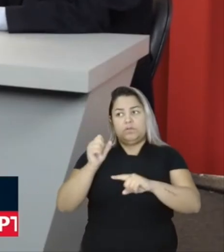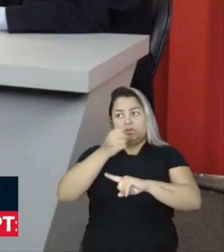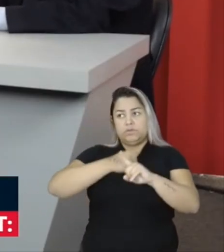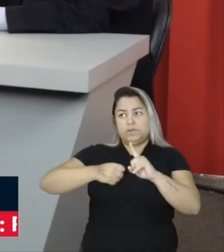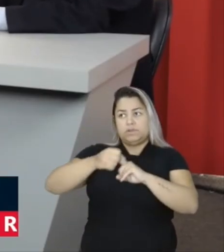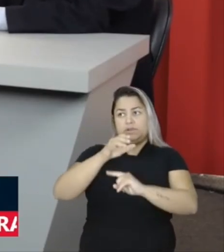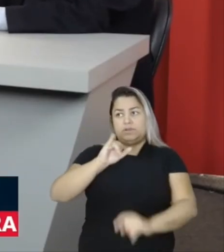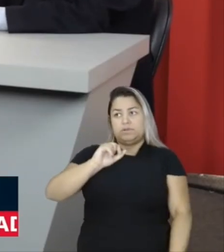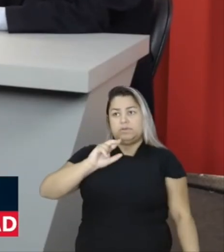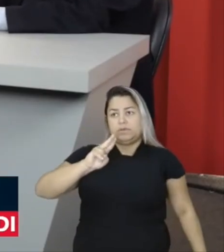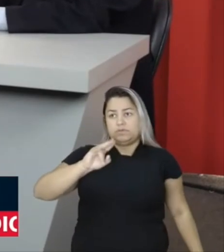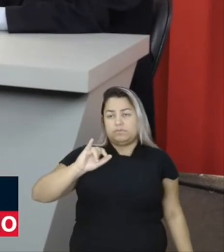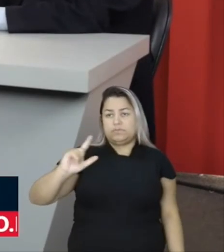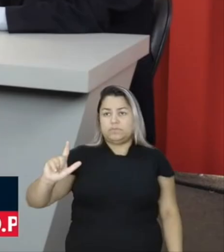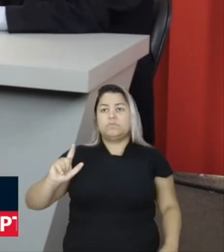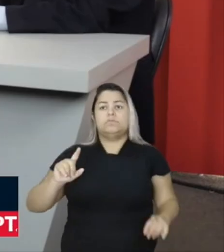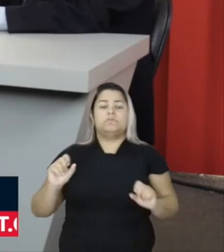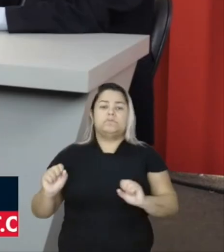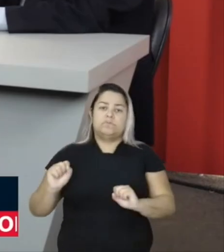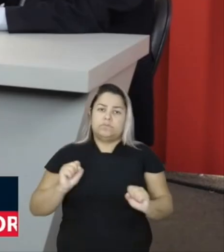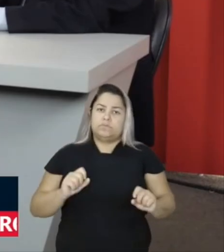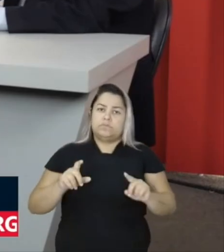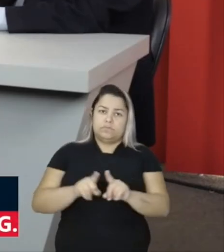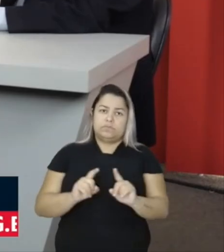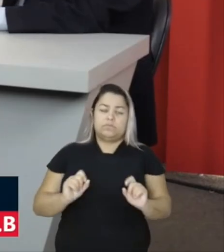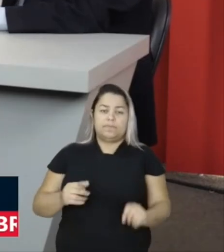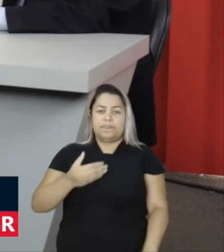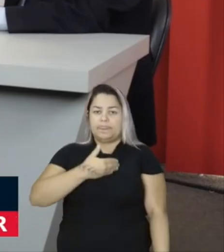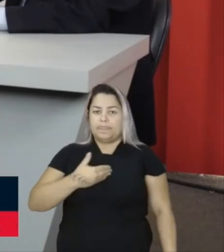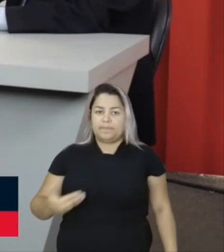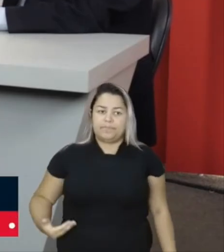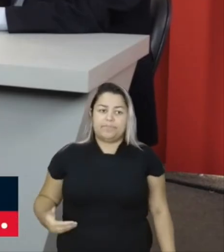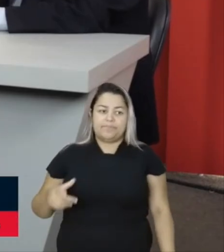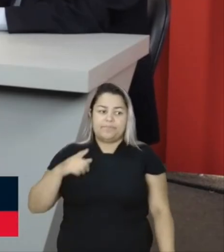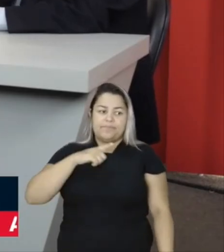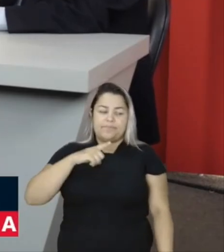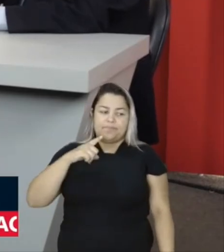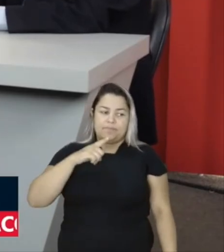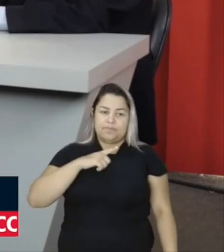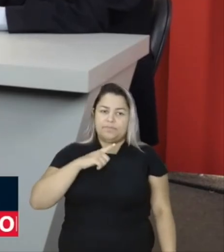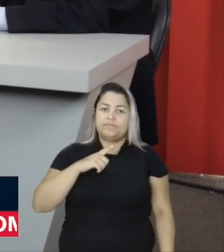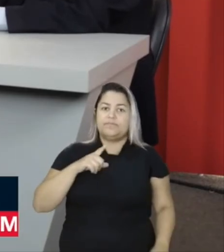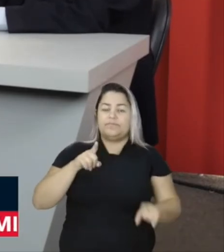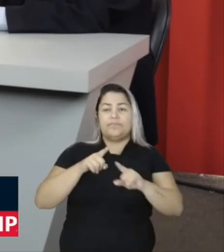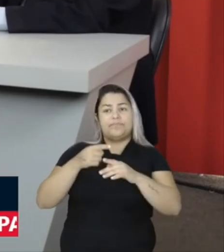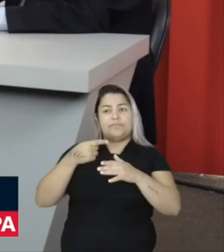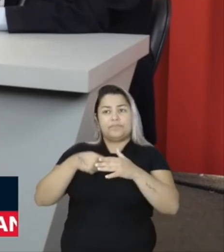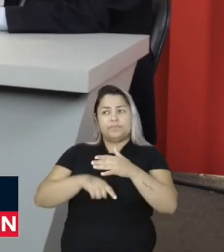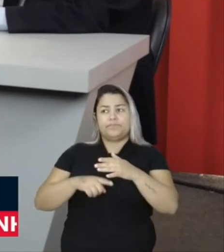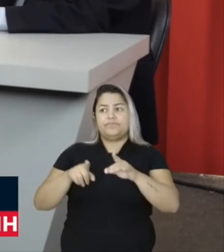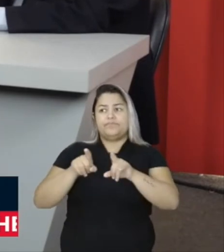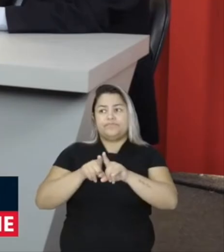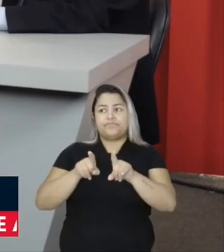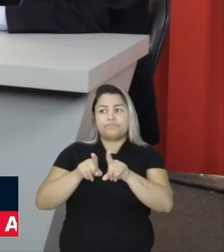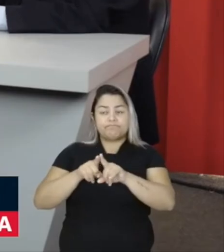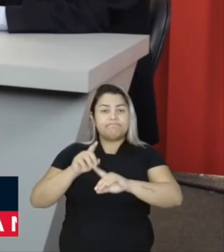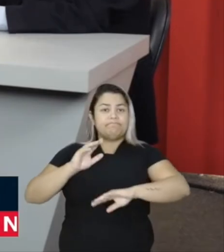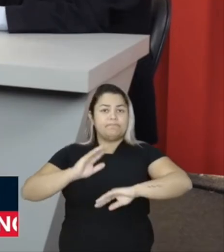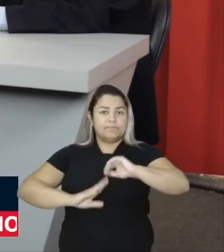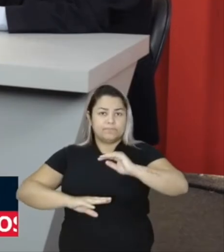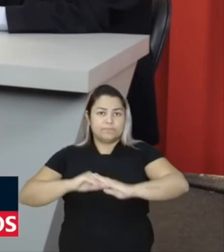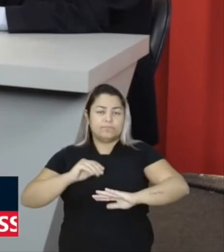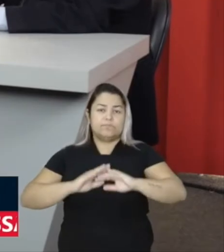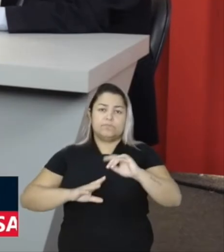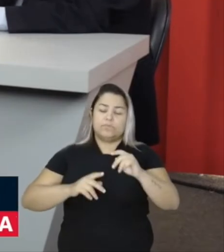fazer também para que o governo tenha os seus mecanismos internos de execução e também o